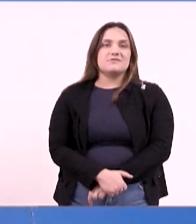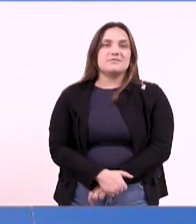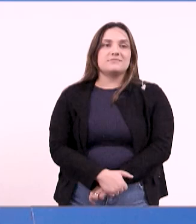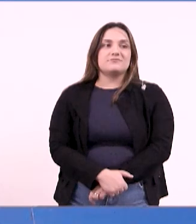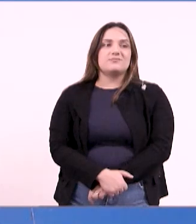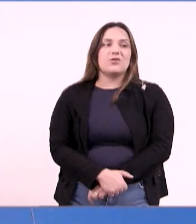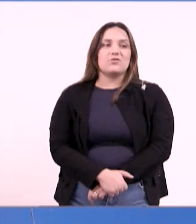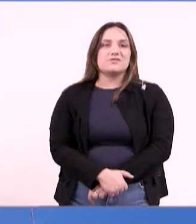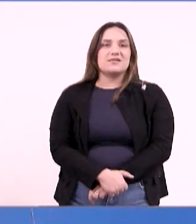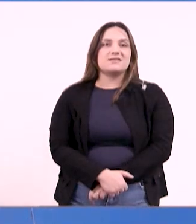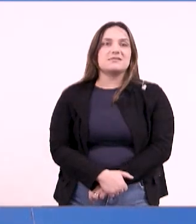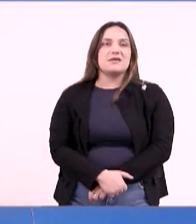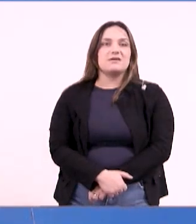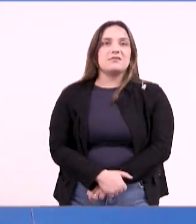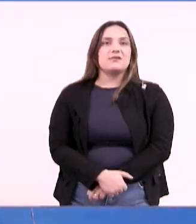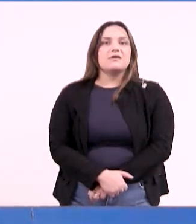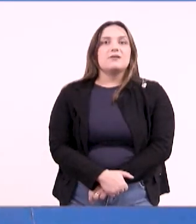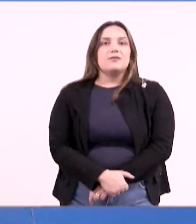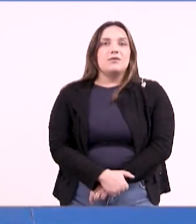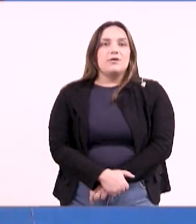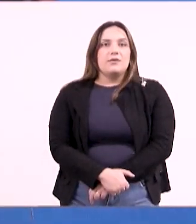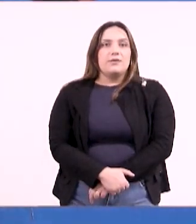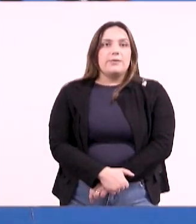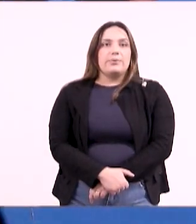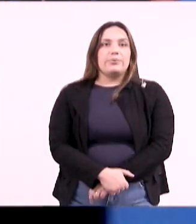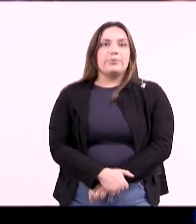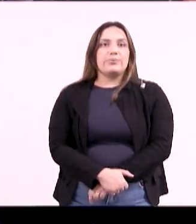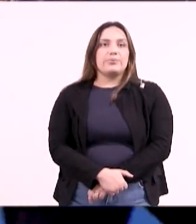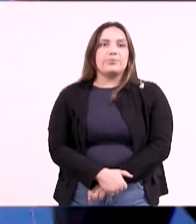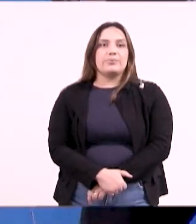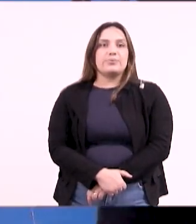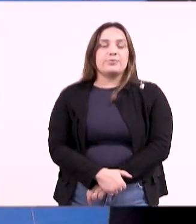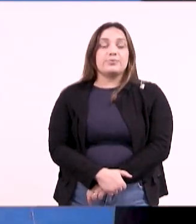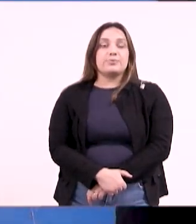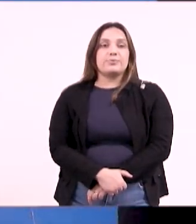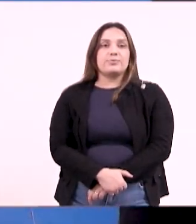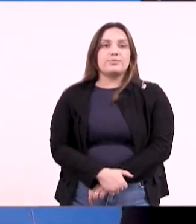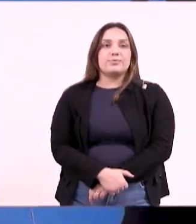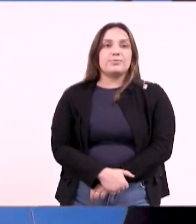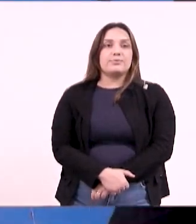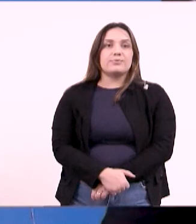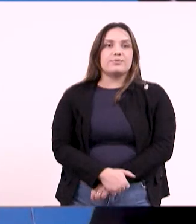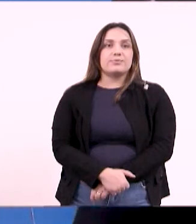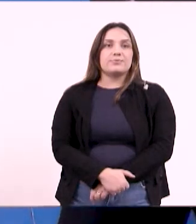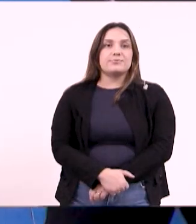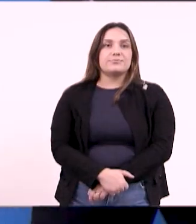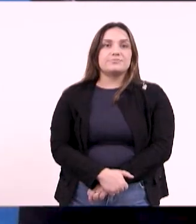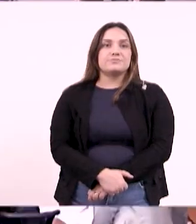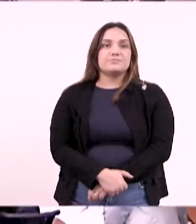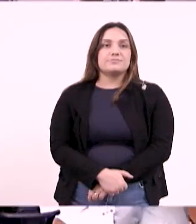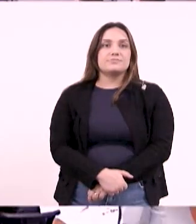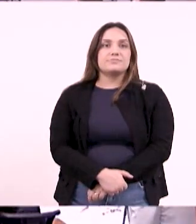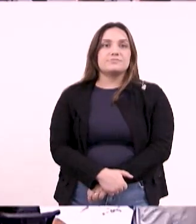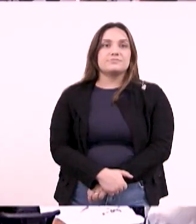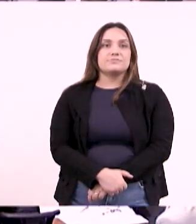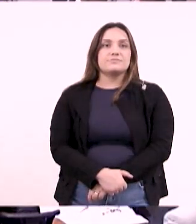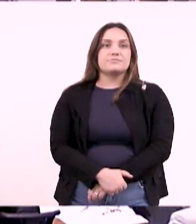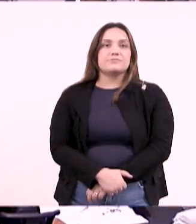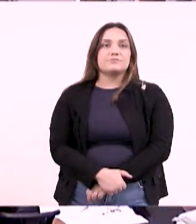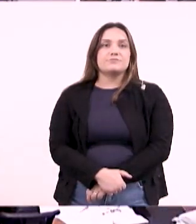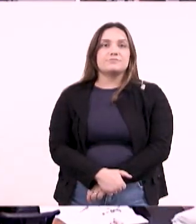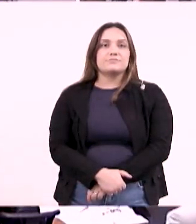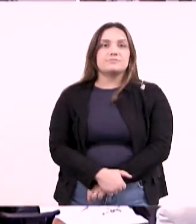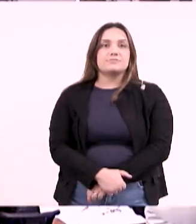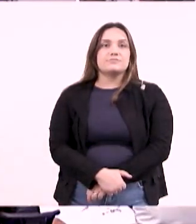oficiando imediatamente, não vou fazer por requerimento, senhor presidente, porque a medida tem que ser tomada já, em caráter de urgência. Nós já vimos